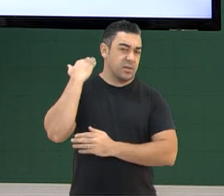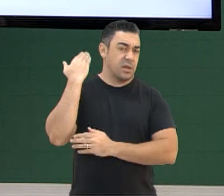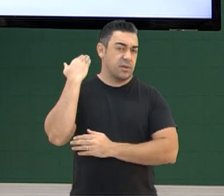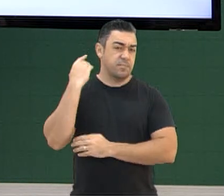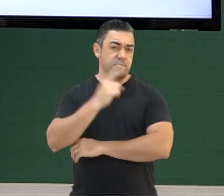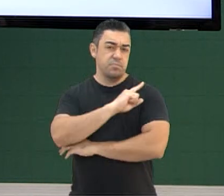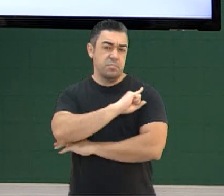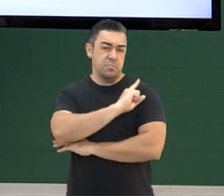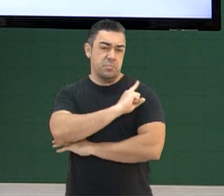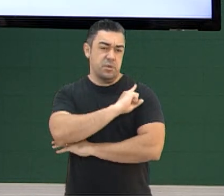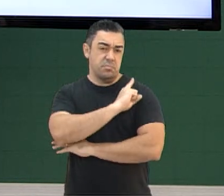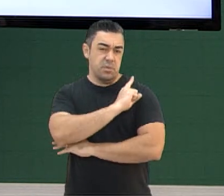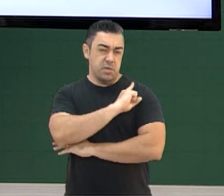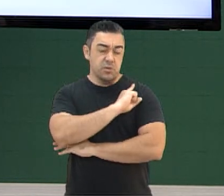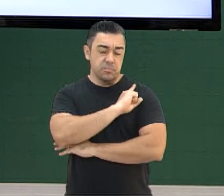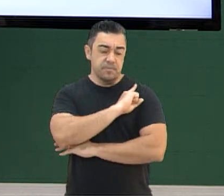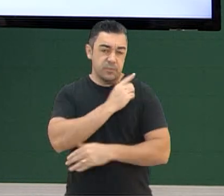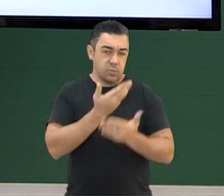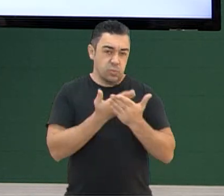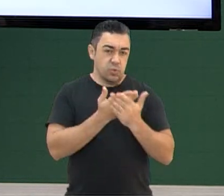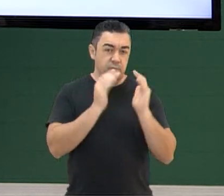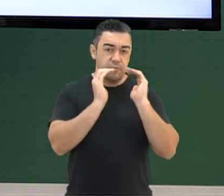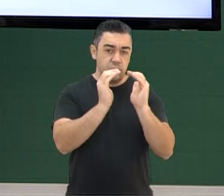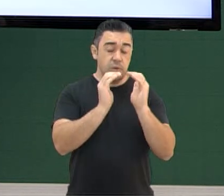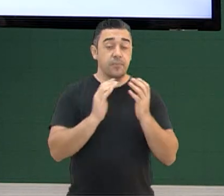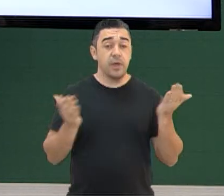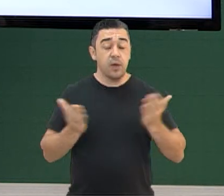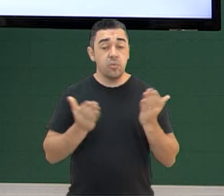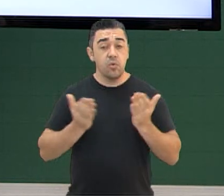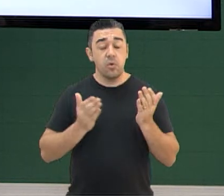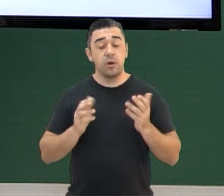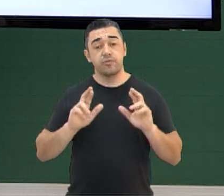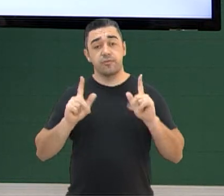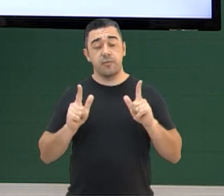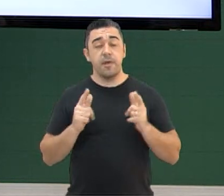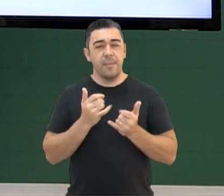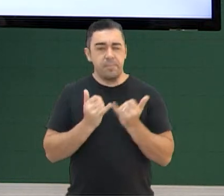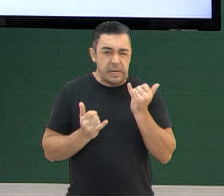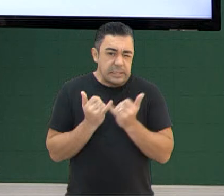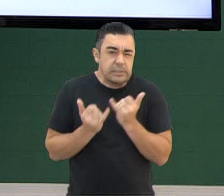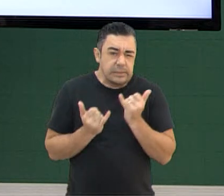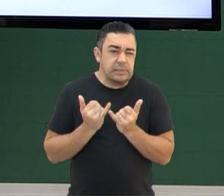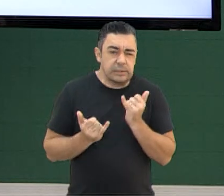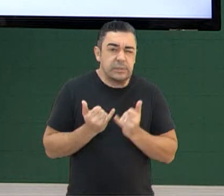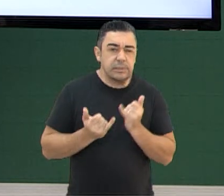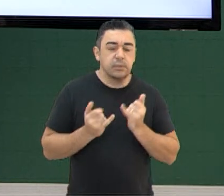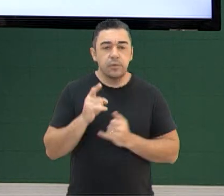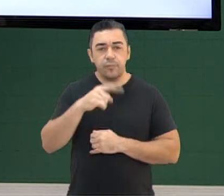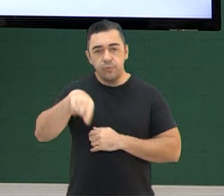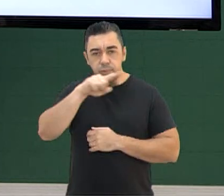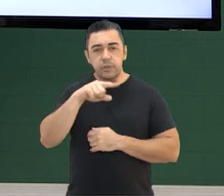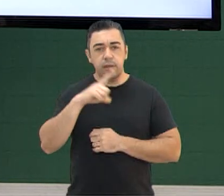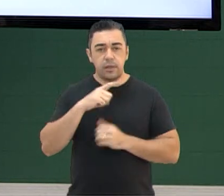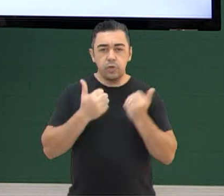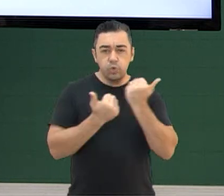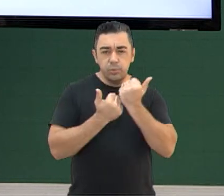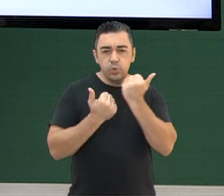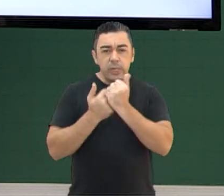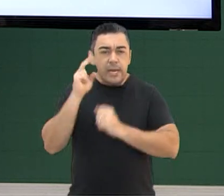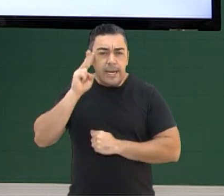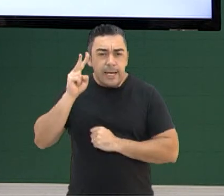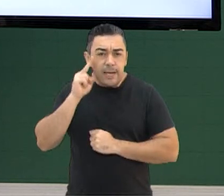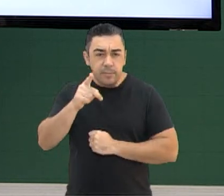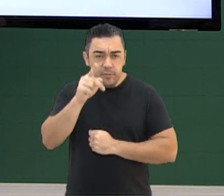primeiro ano do ensino médio, né? Então, isso é como se fosse aquela parte que vocês vão lá e vão substituir. Lembra que vocês